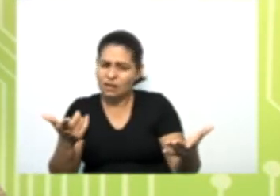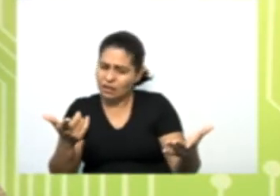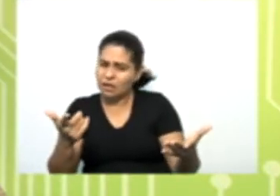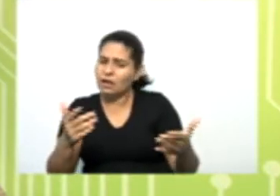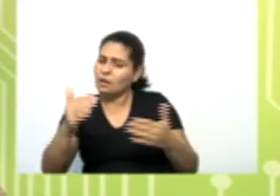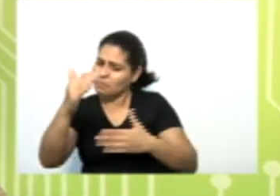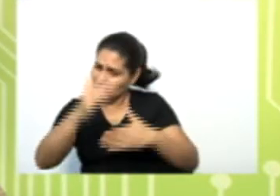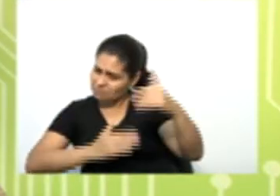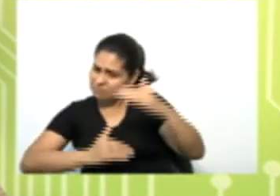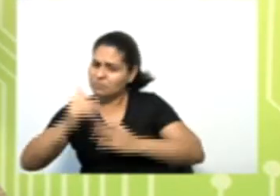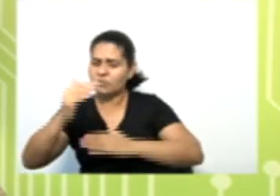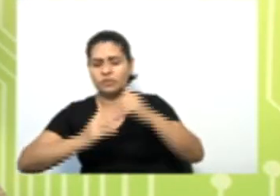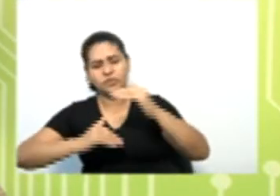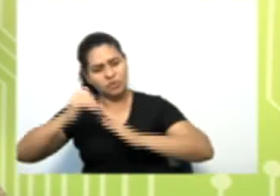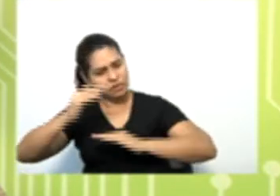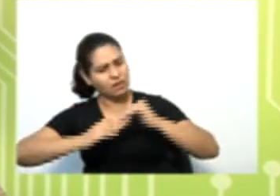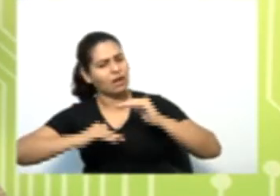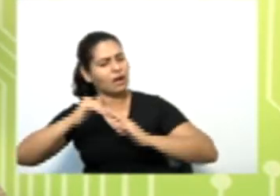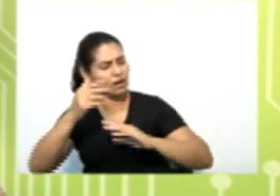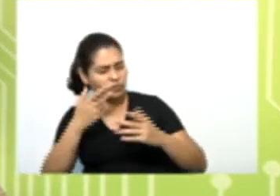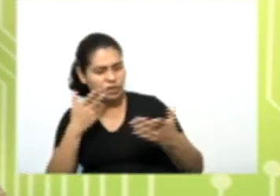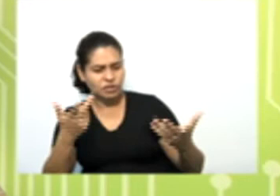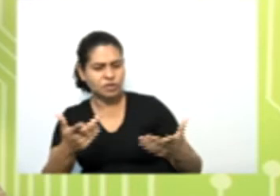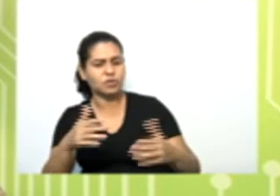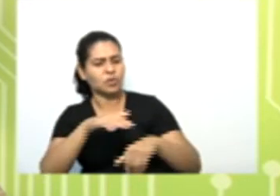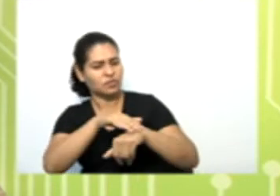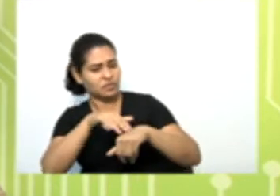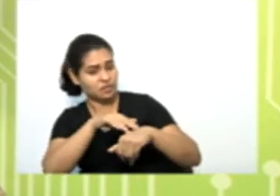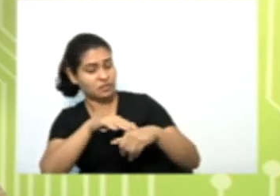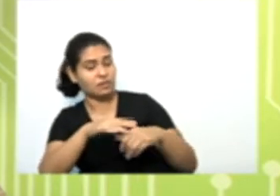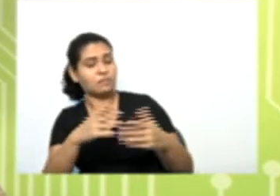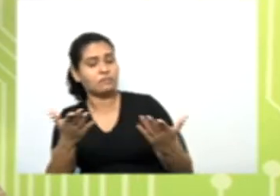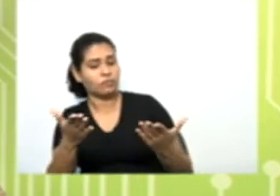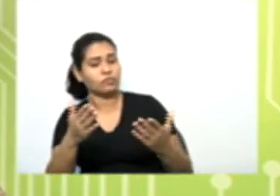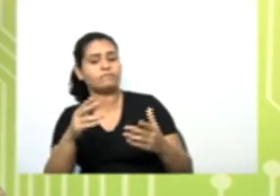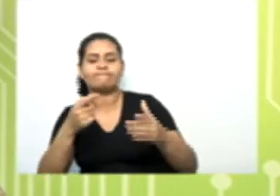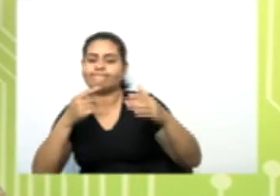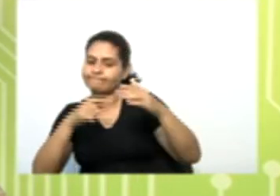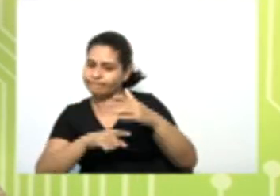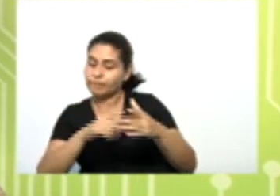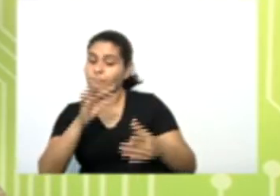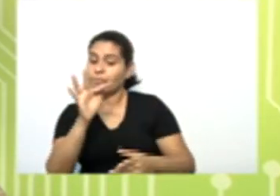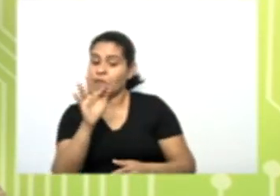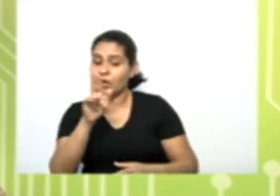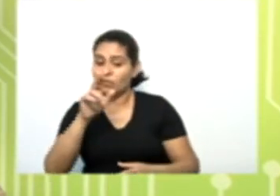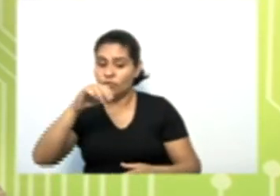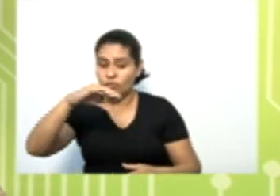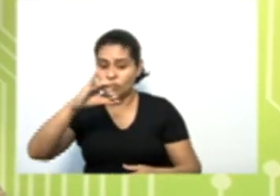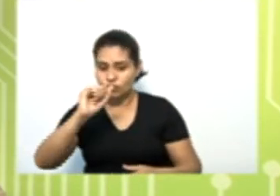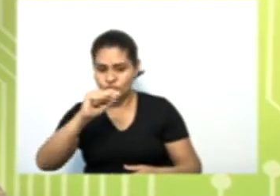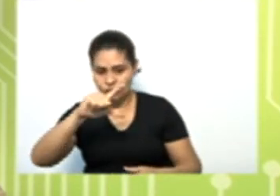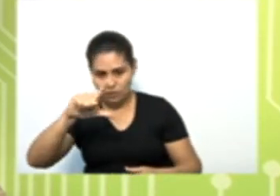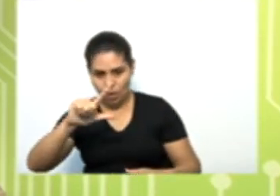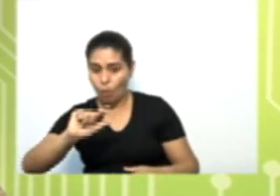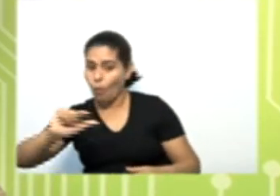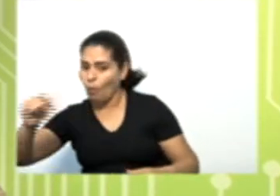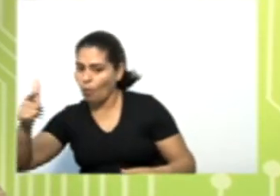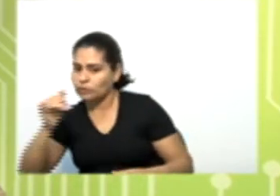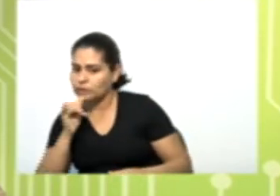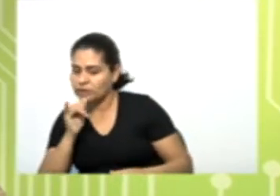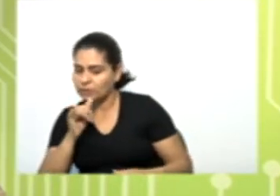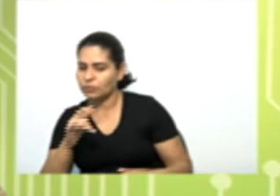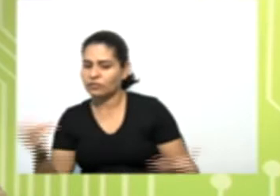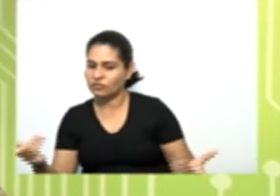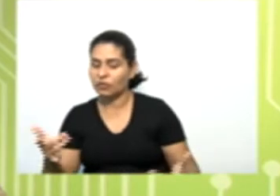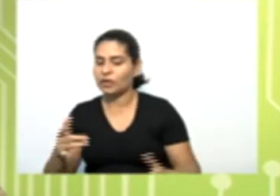super profissional, houve ali, né, um conflito, mas um conflito funcional. Já na segunda vez, não foi